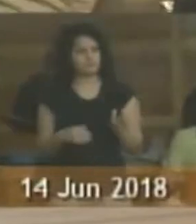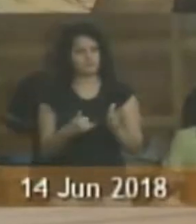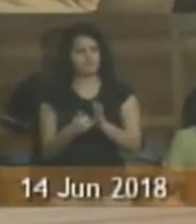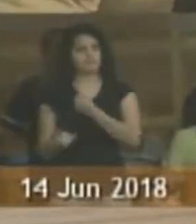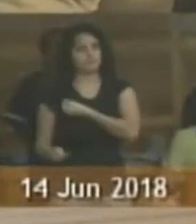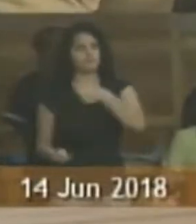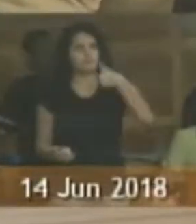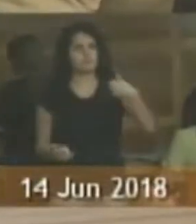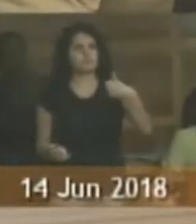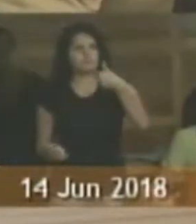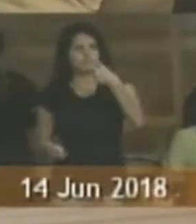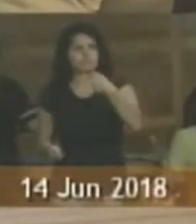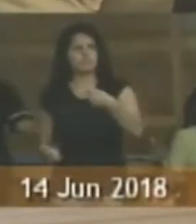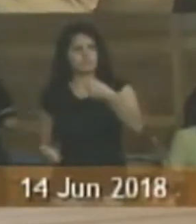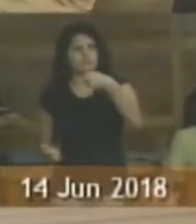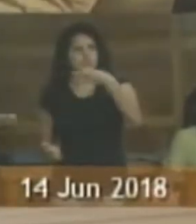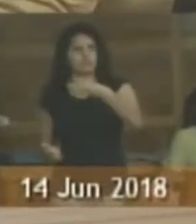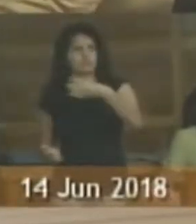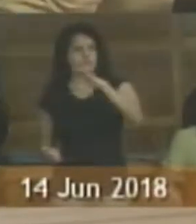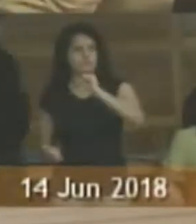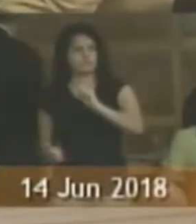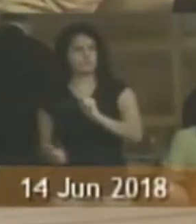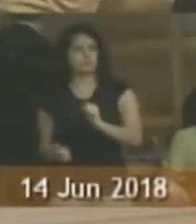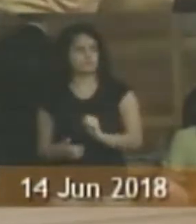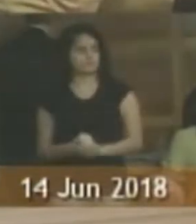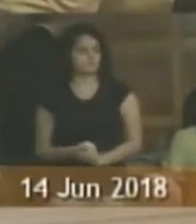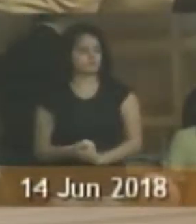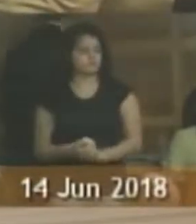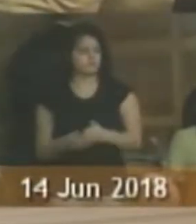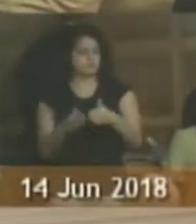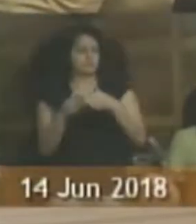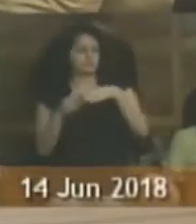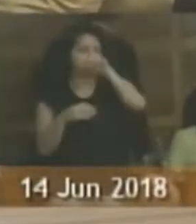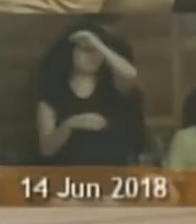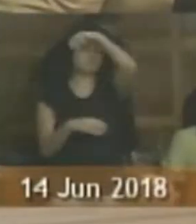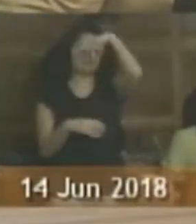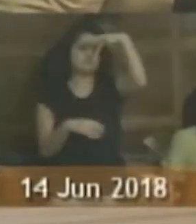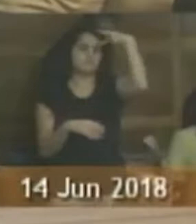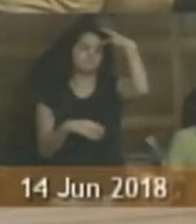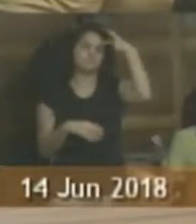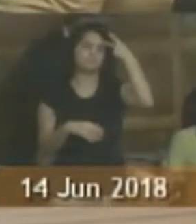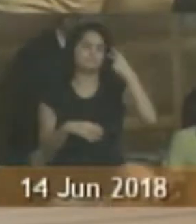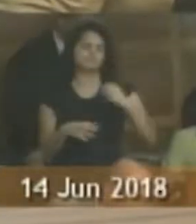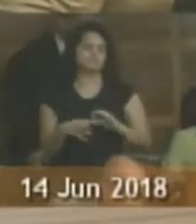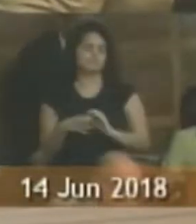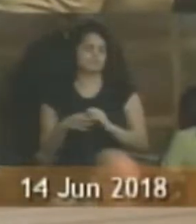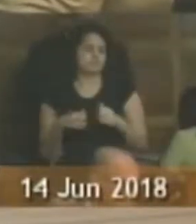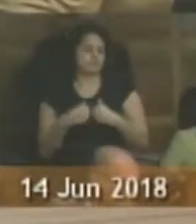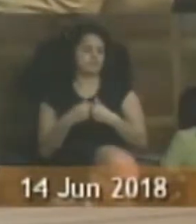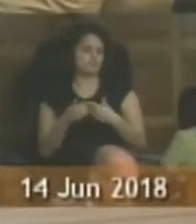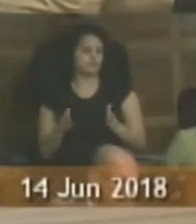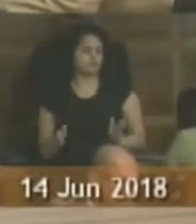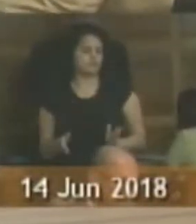Indicação 1748 de 2018, Elinho do Sindicato, indicando ao prefeito municipal a reabertura do projeto Polo Esportivo no Grêmio